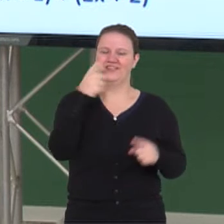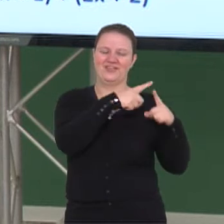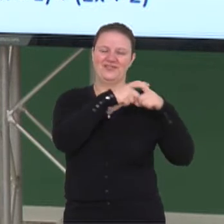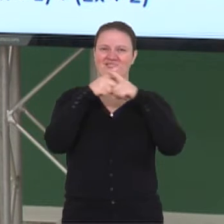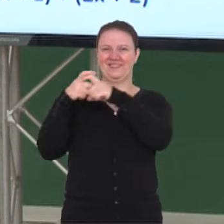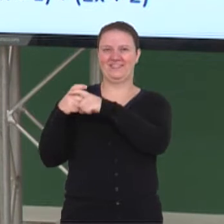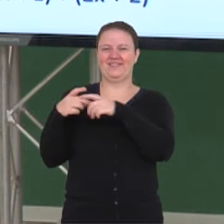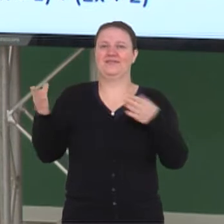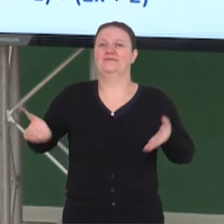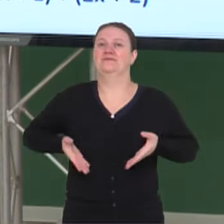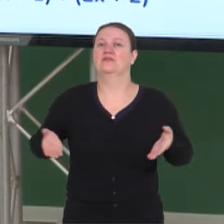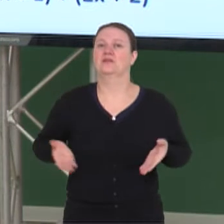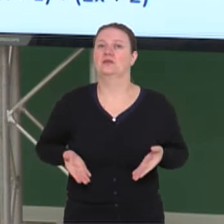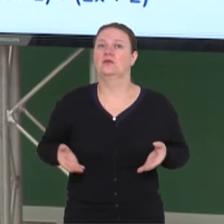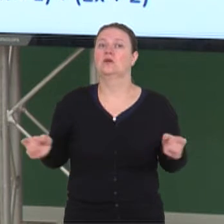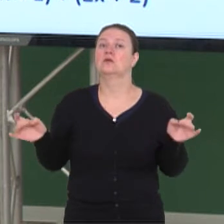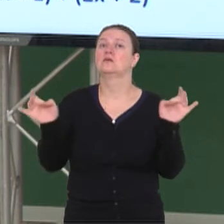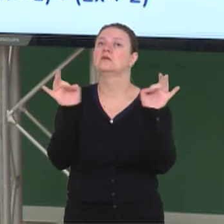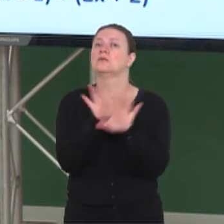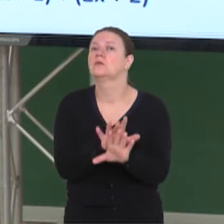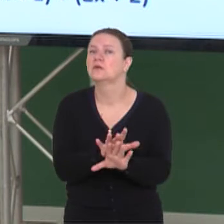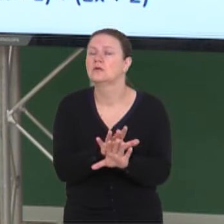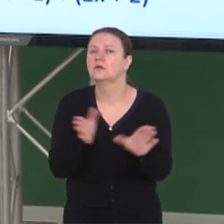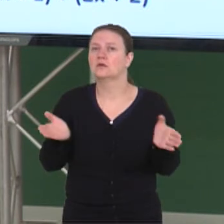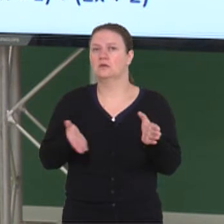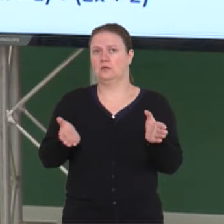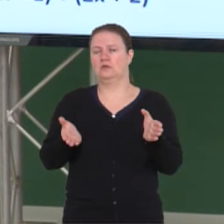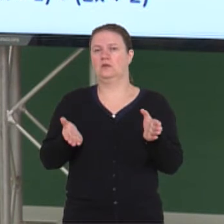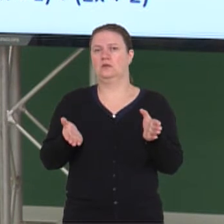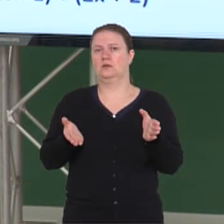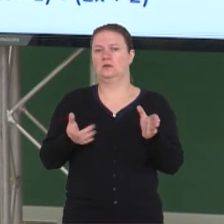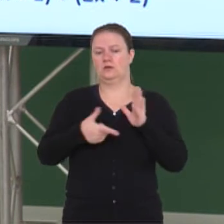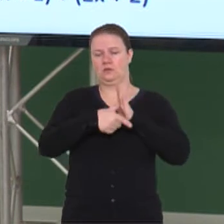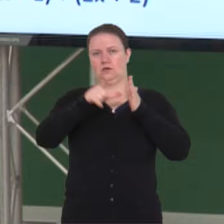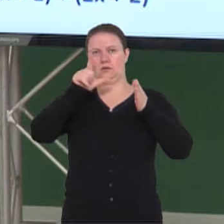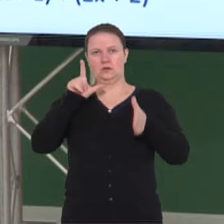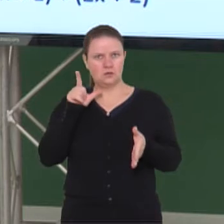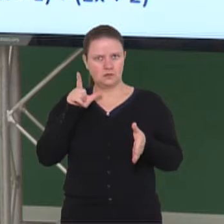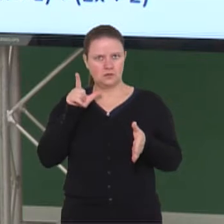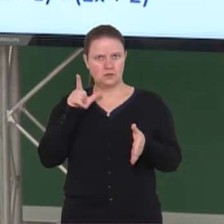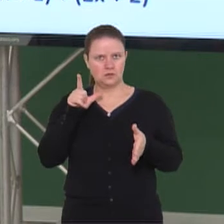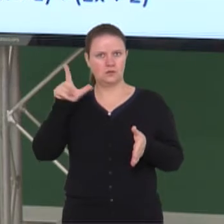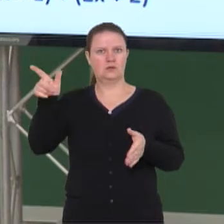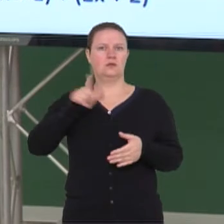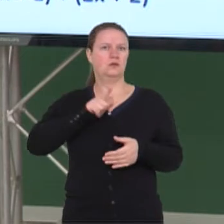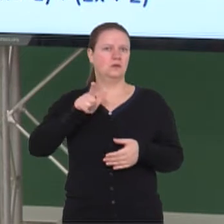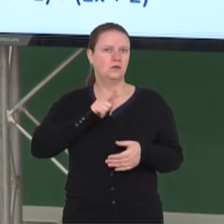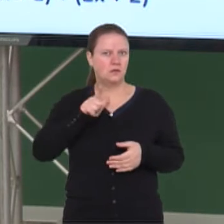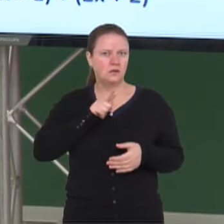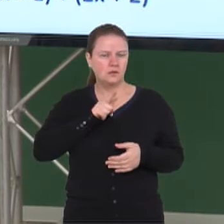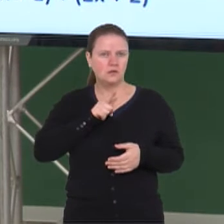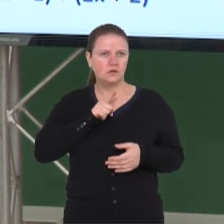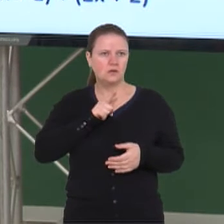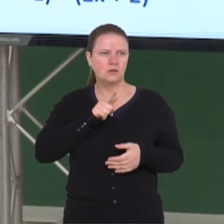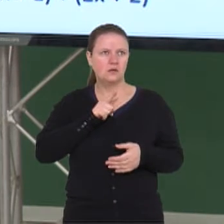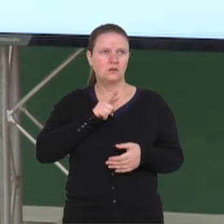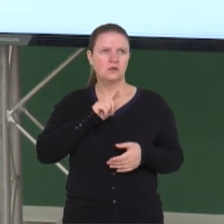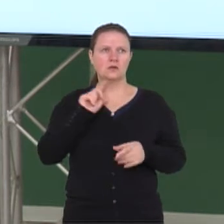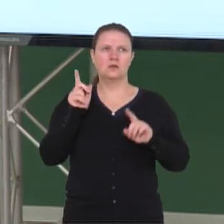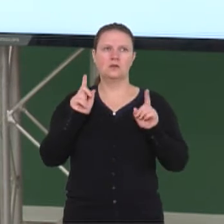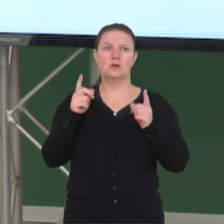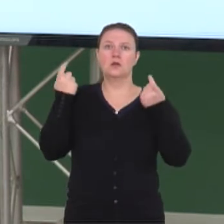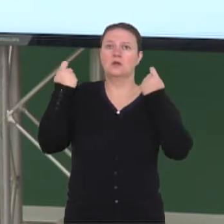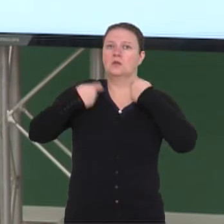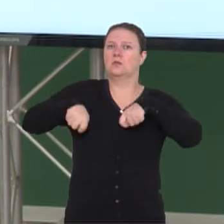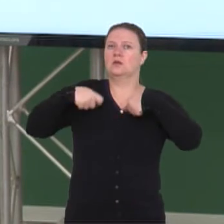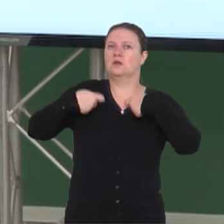gente encerra esse capítulo. Mas antes de encerrar esse capítulo, eu tenho algo que não está aqui e que a gente